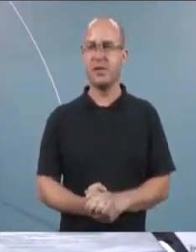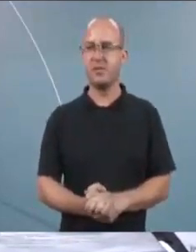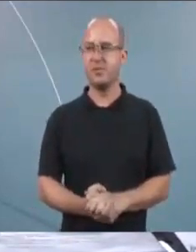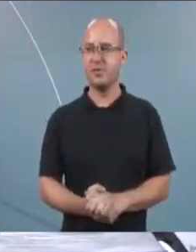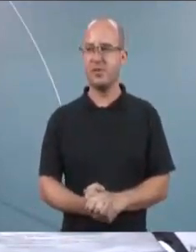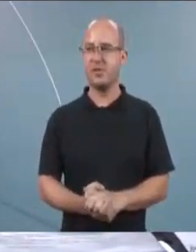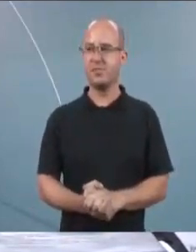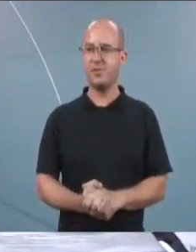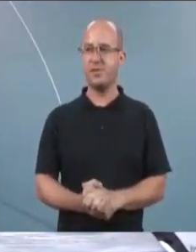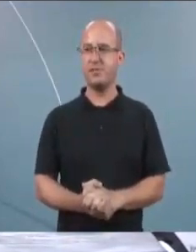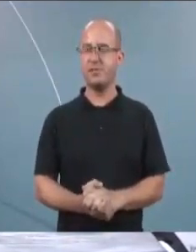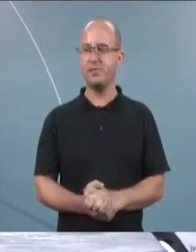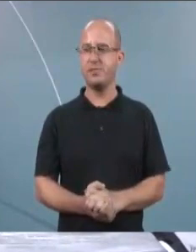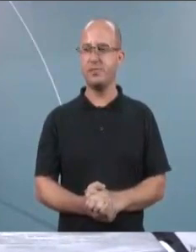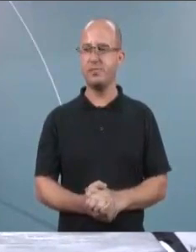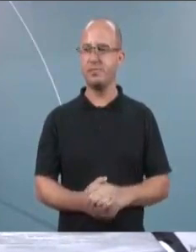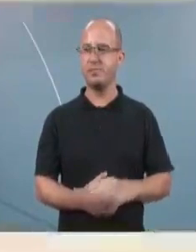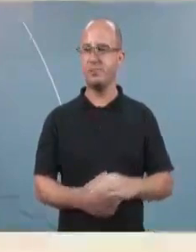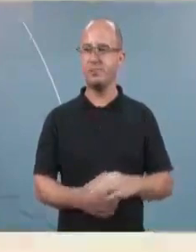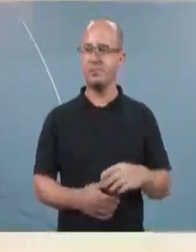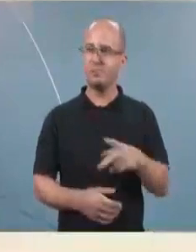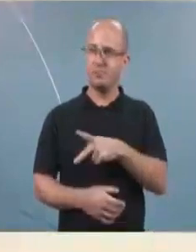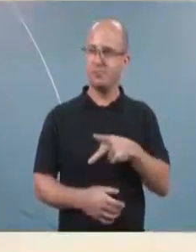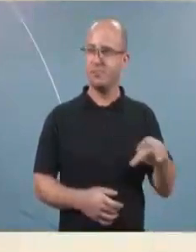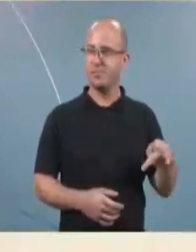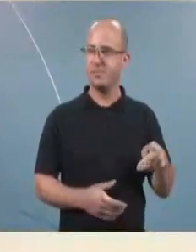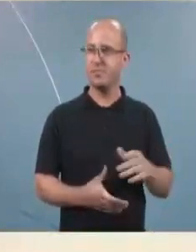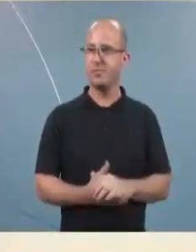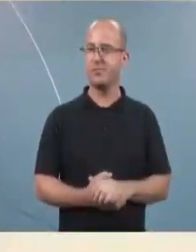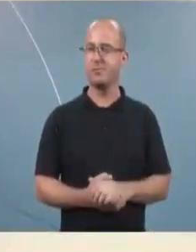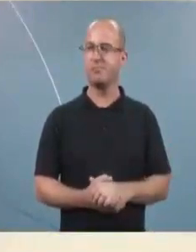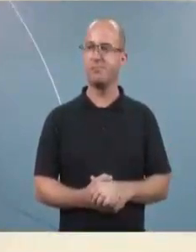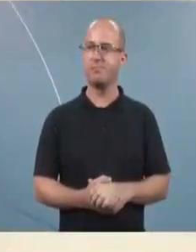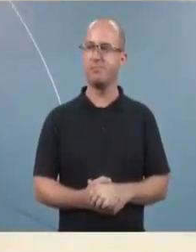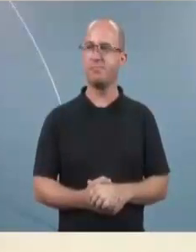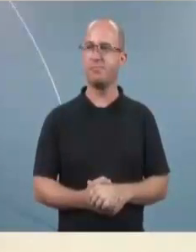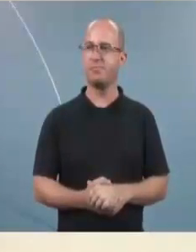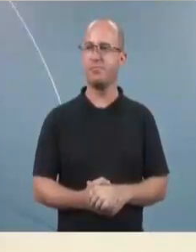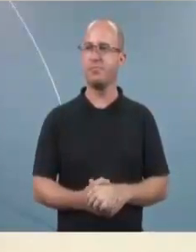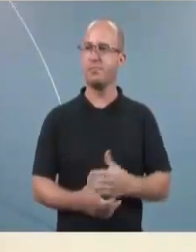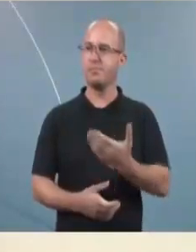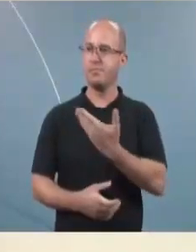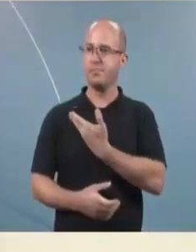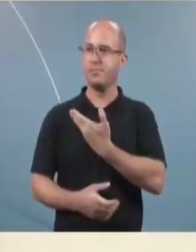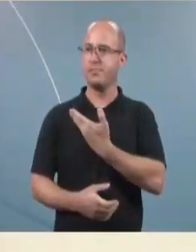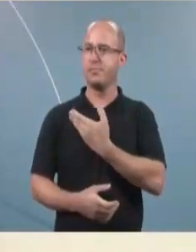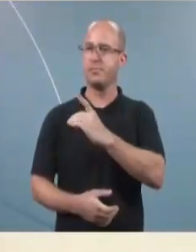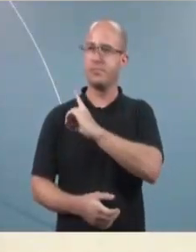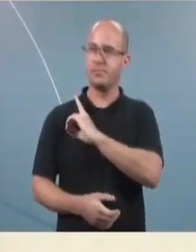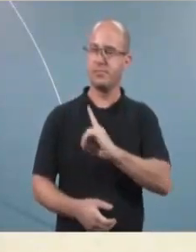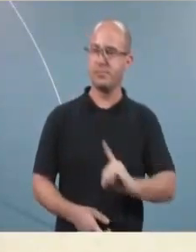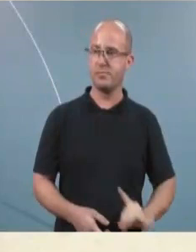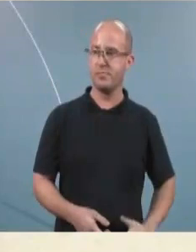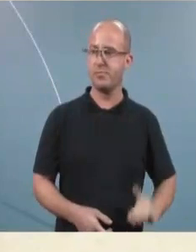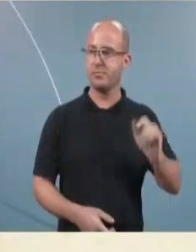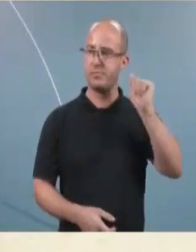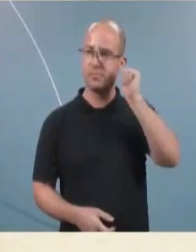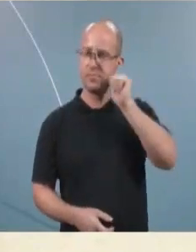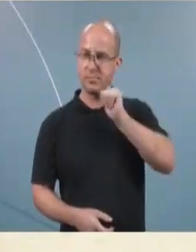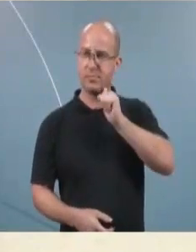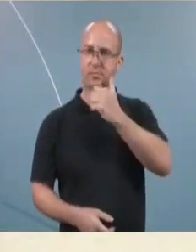PT senhor presidente eh colegas deputados deputadas